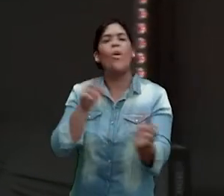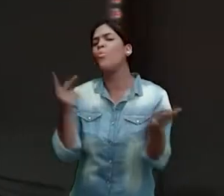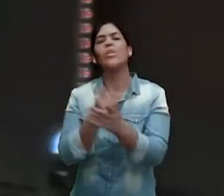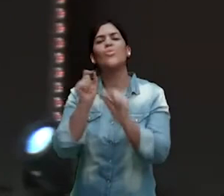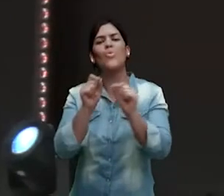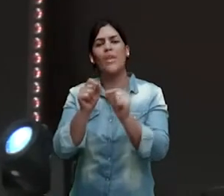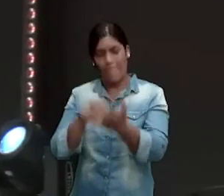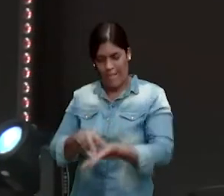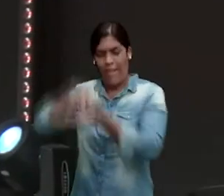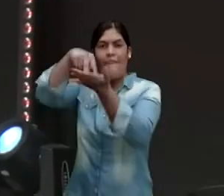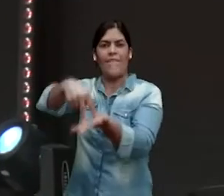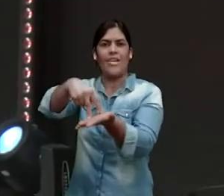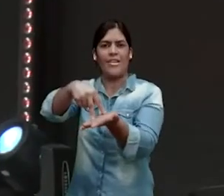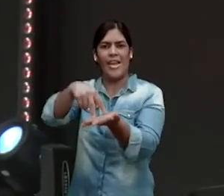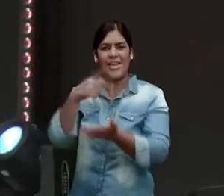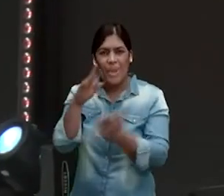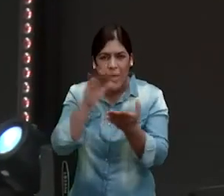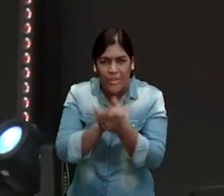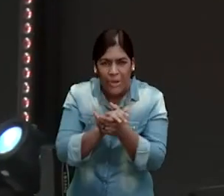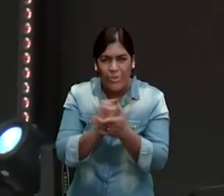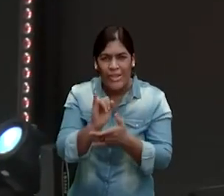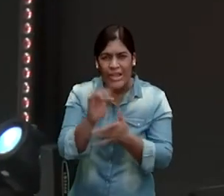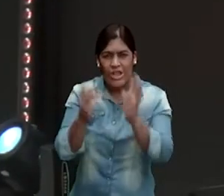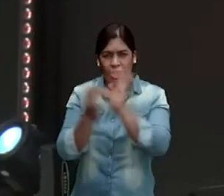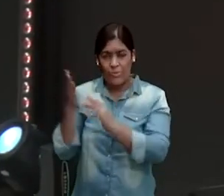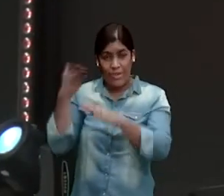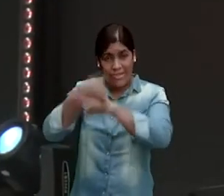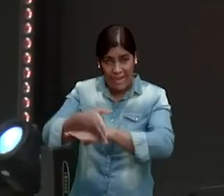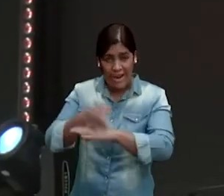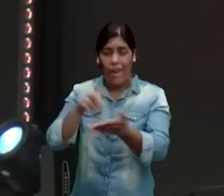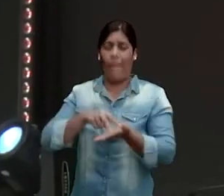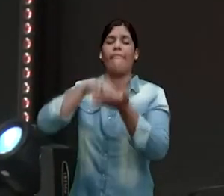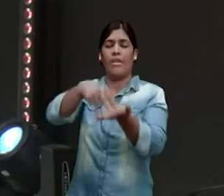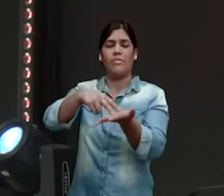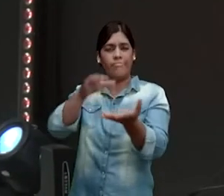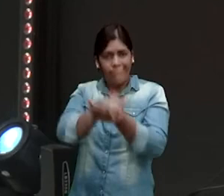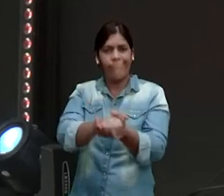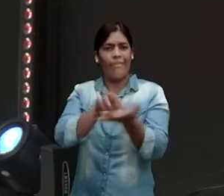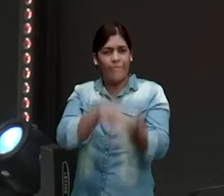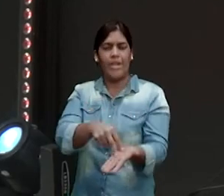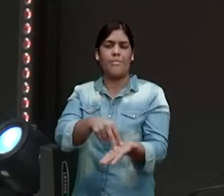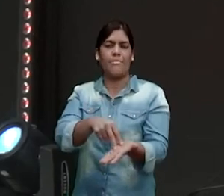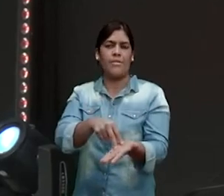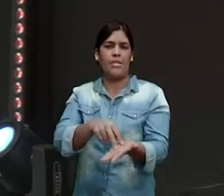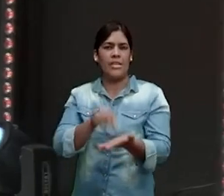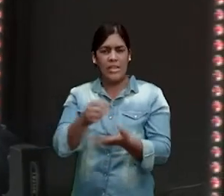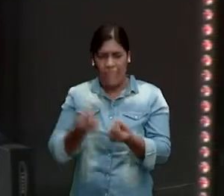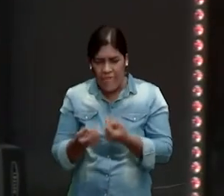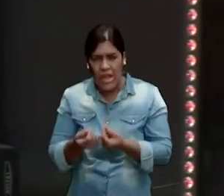o seu casamento Isso é verdade chegar ele levanta suas Finanças É verdade chegar levanta seus relacionamentos